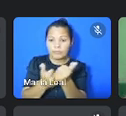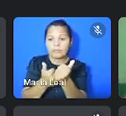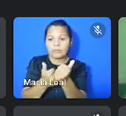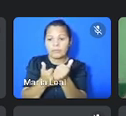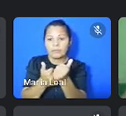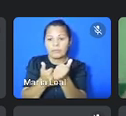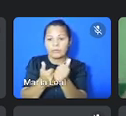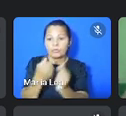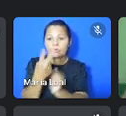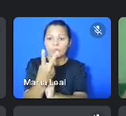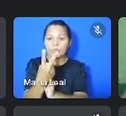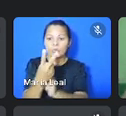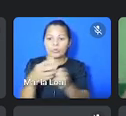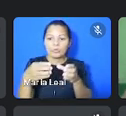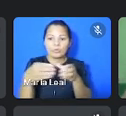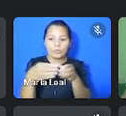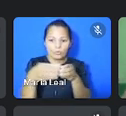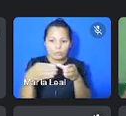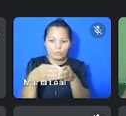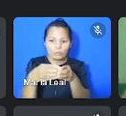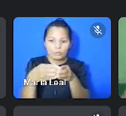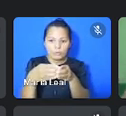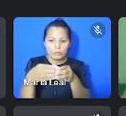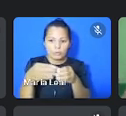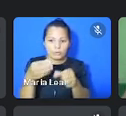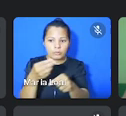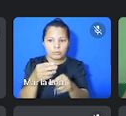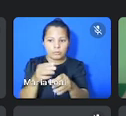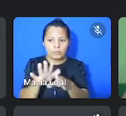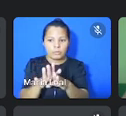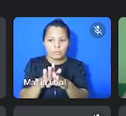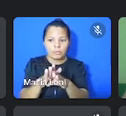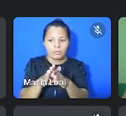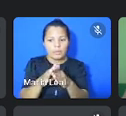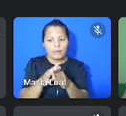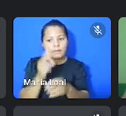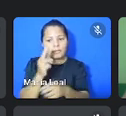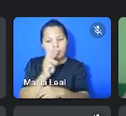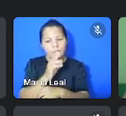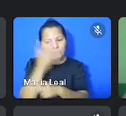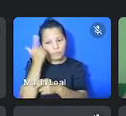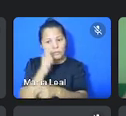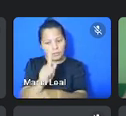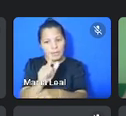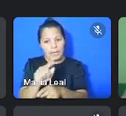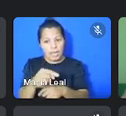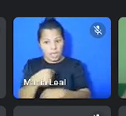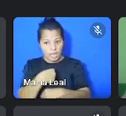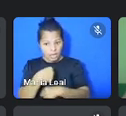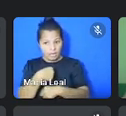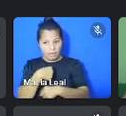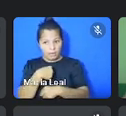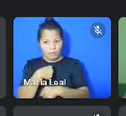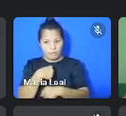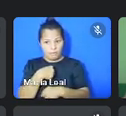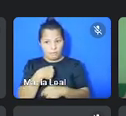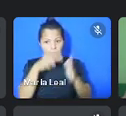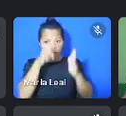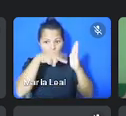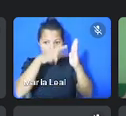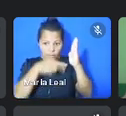dos dois grupos. Se eles não entrarem no acordo, eu vou fazer a recorreção dos dois trabalhos, tá bom?